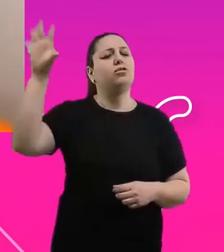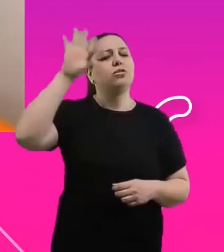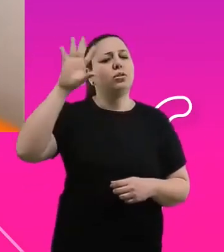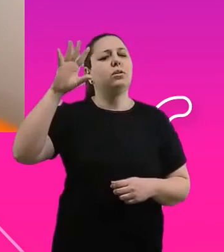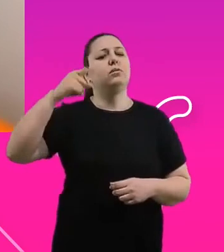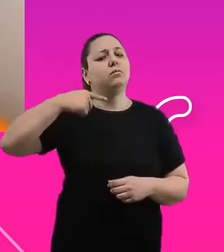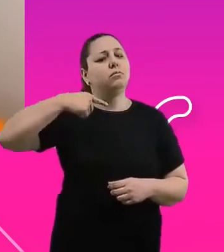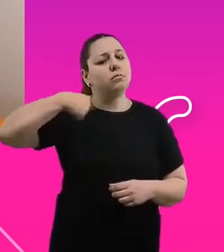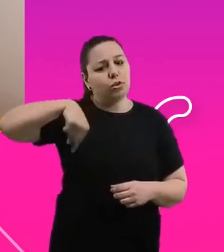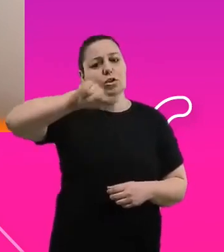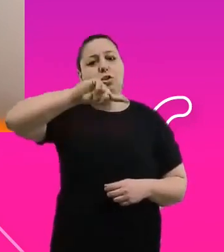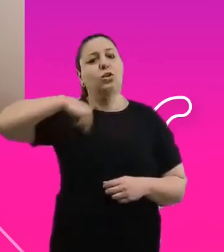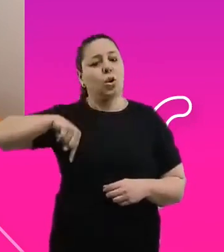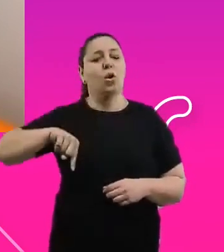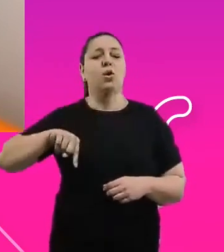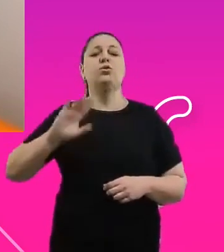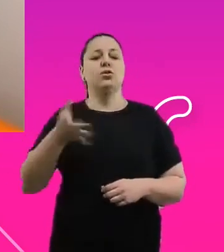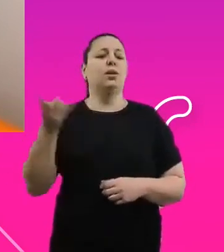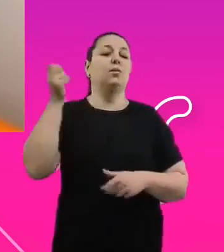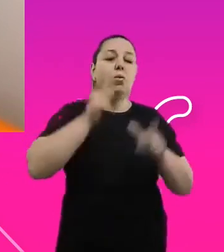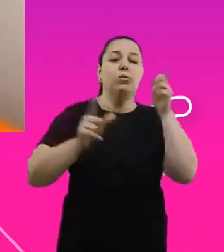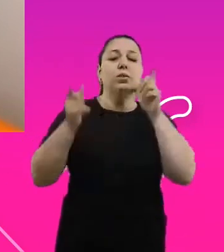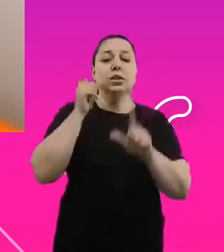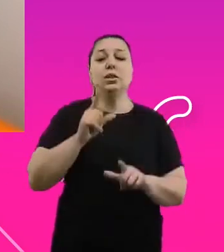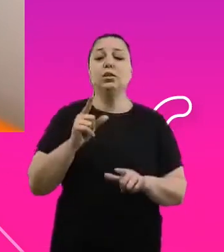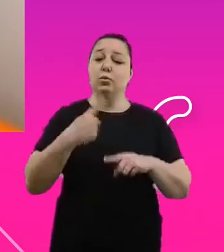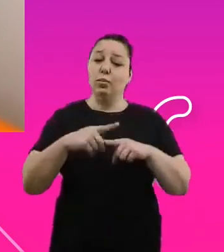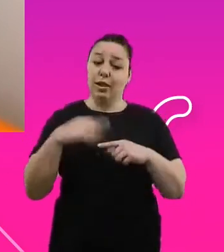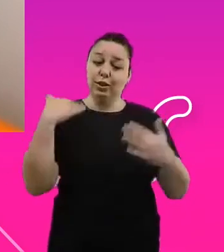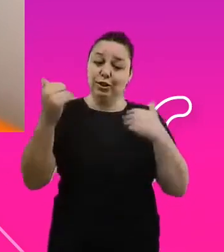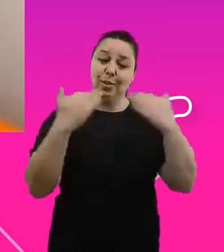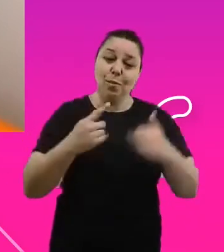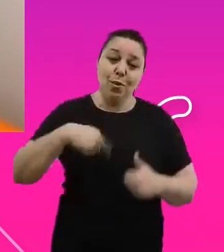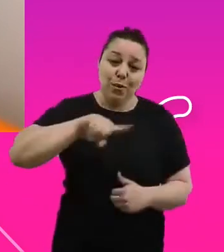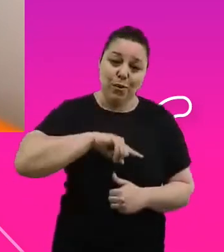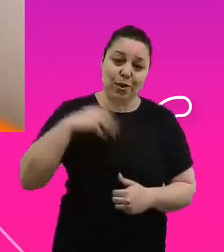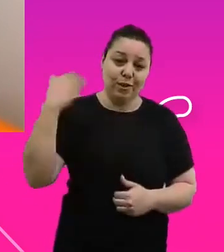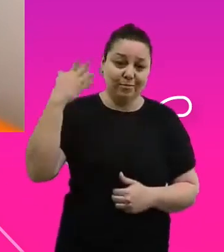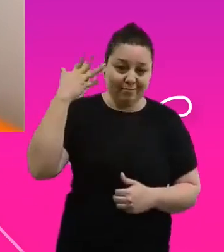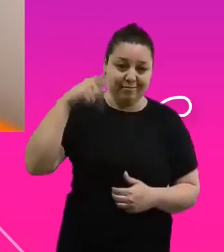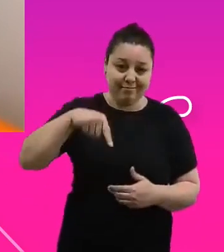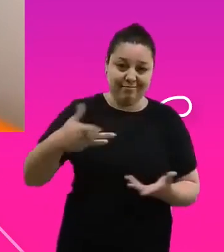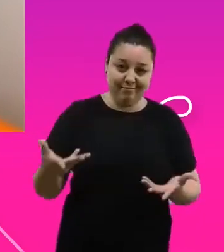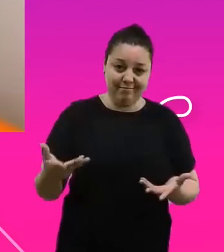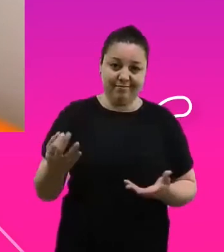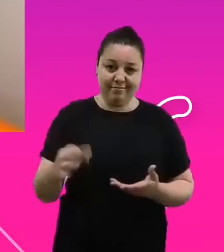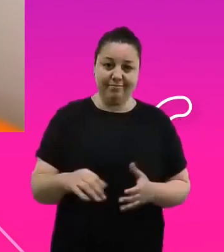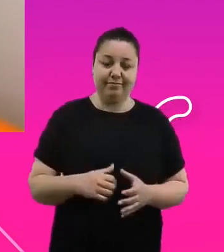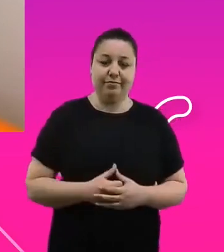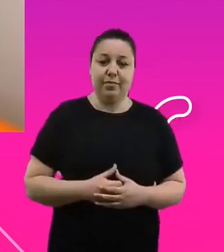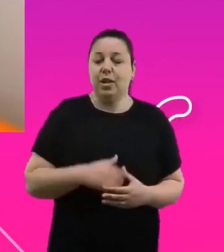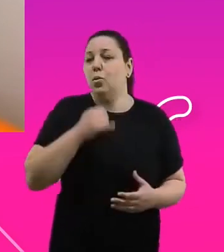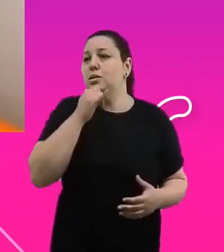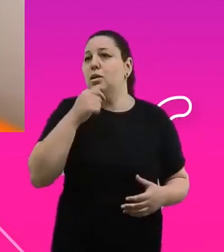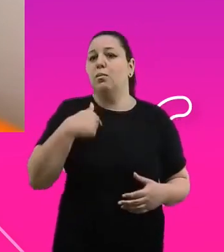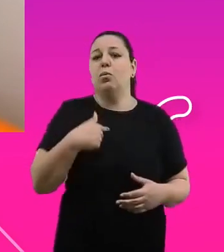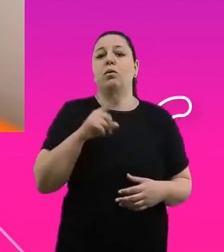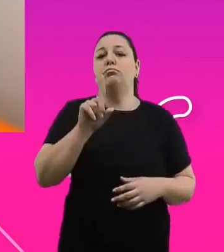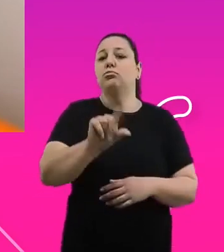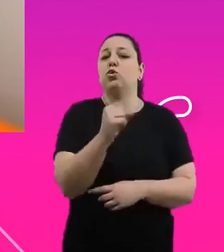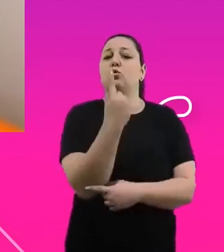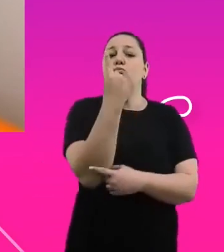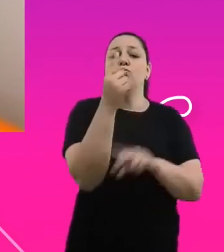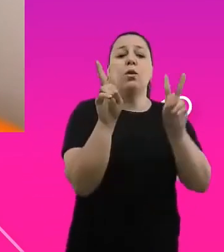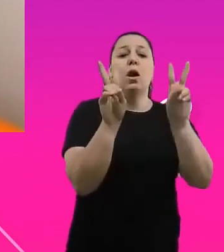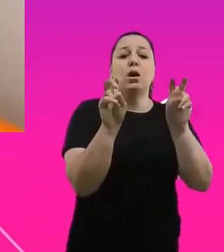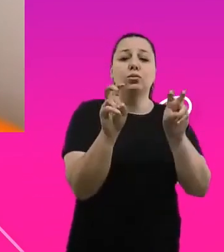sendo chamado para estar aqui nesse painel. Então, se você faz um conteúdo que pode postar uma vez por mês, cara, posta, mas